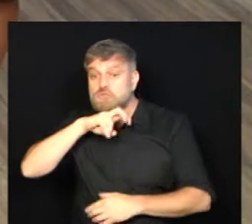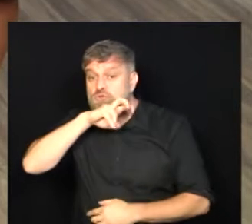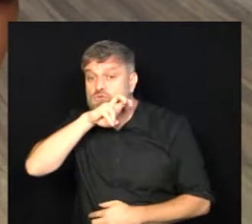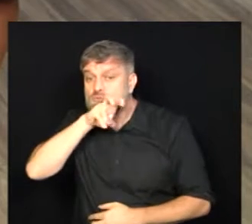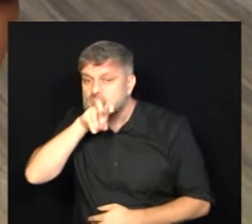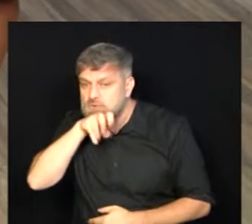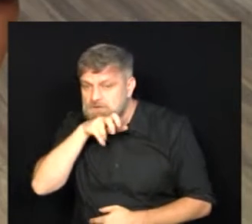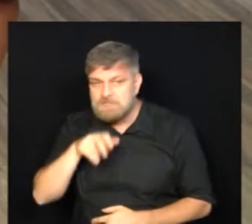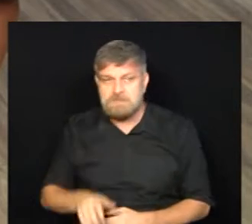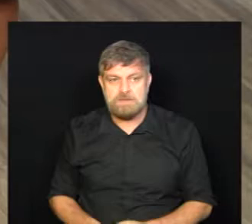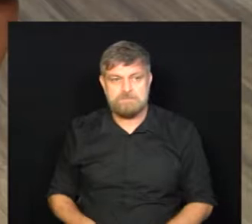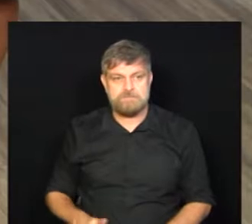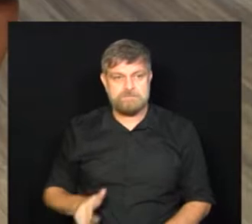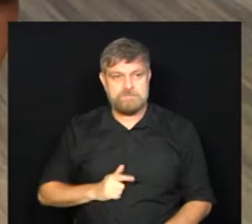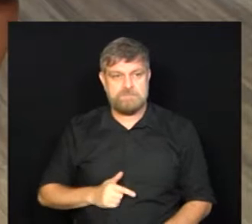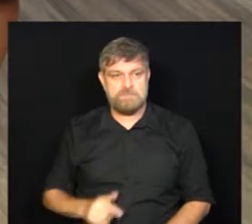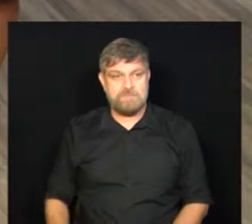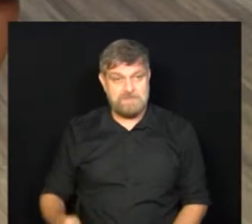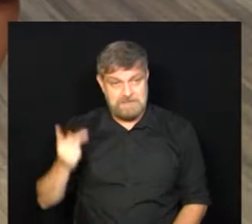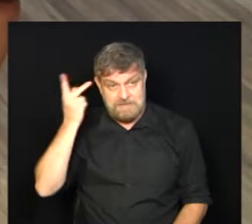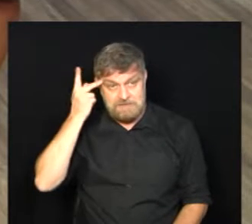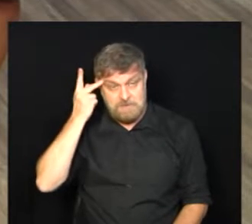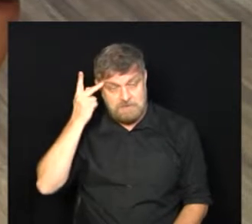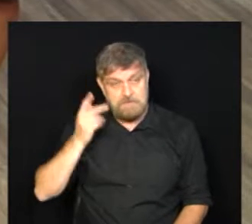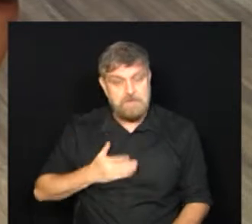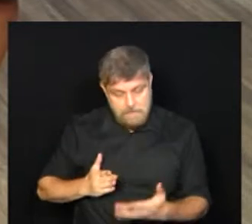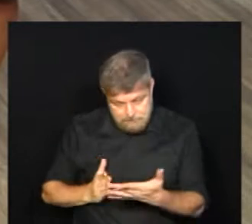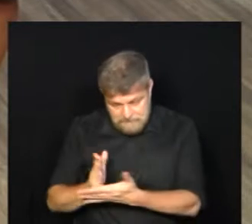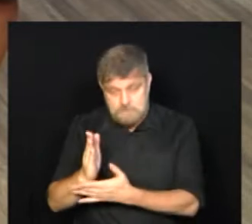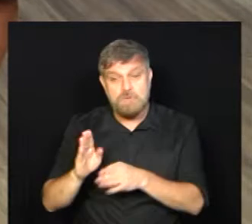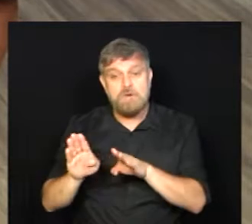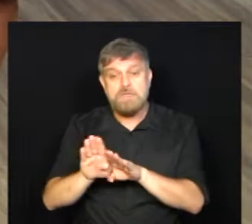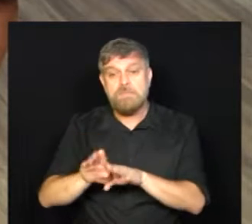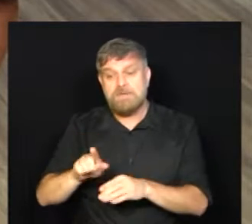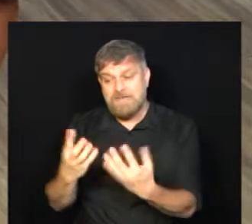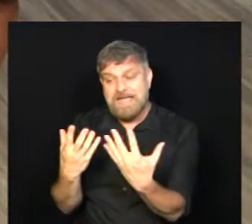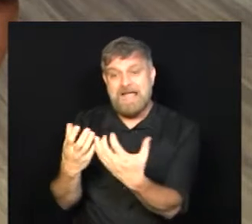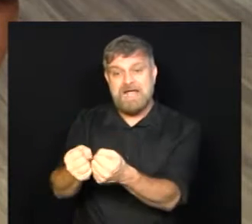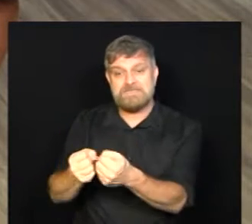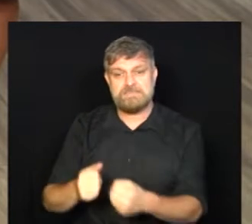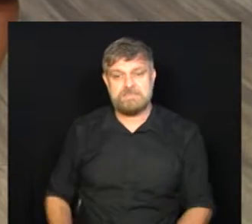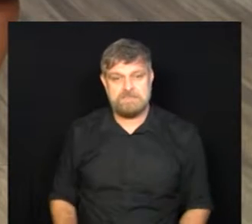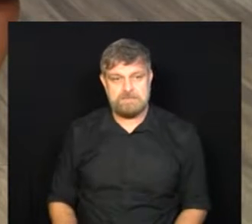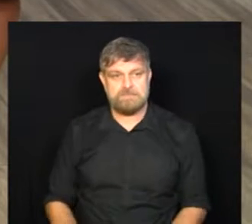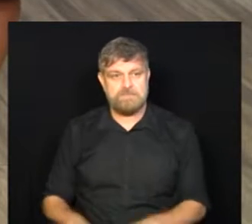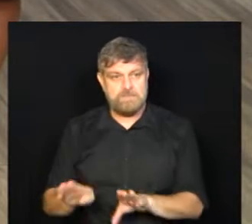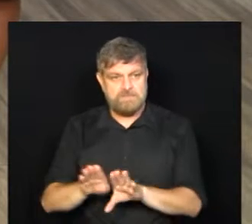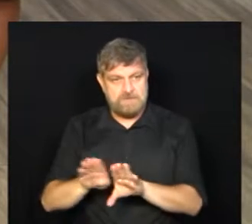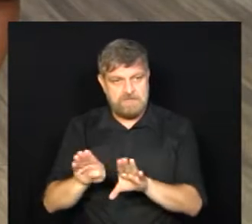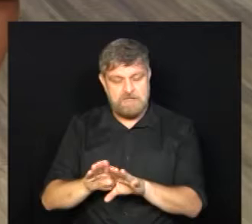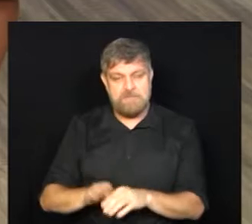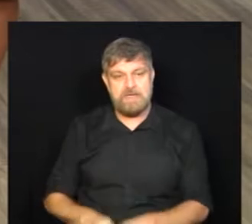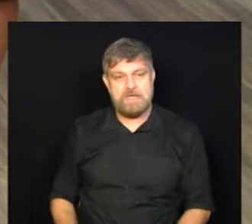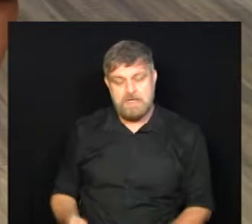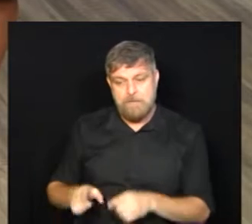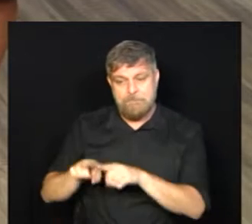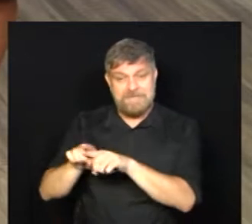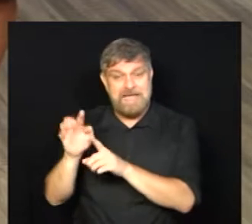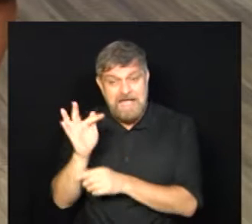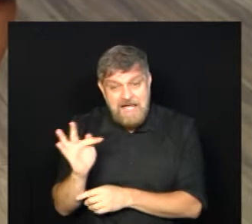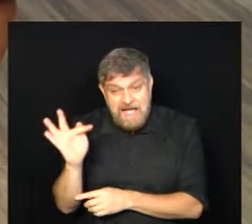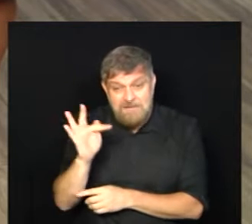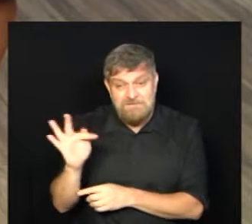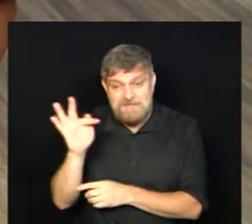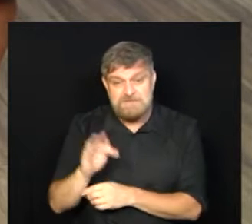Butantan, na cidade de São Paulo, e foi aprovada também a vacina da AstraZeneca, junto com a Faculdade